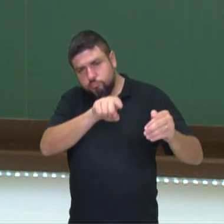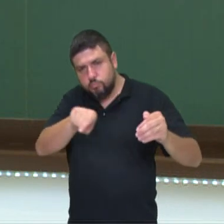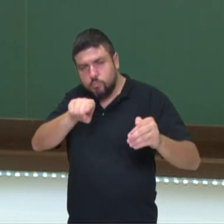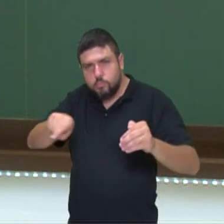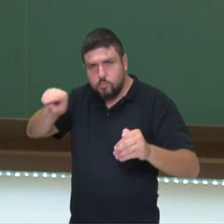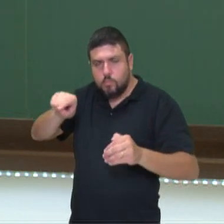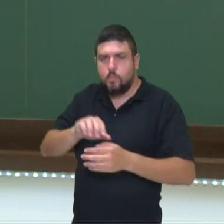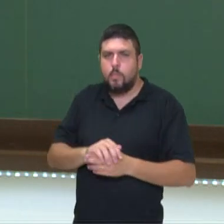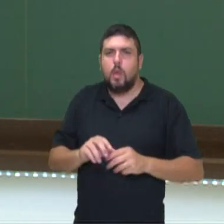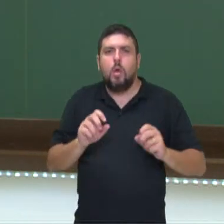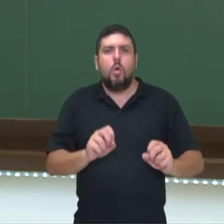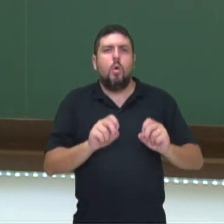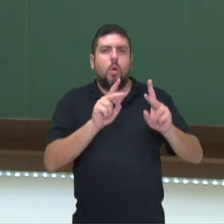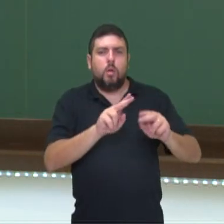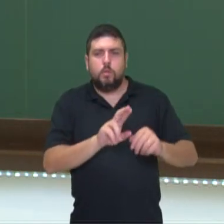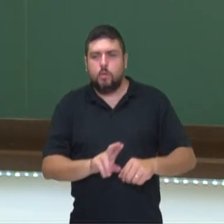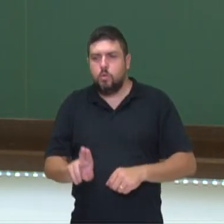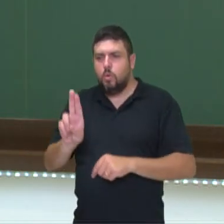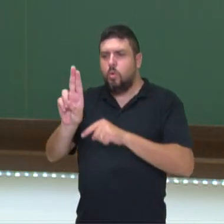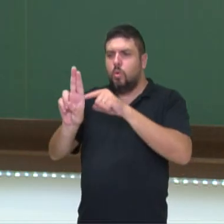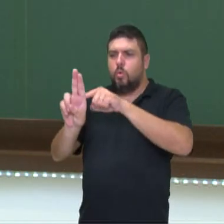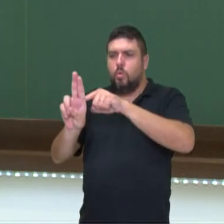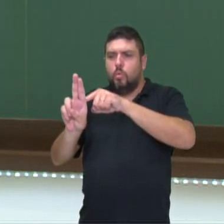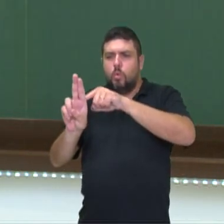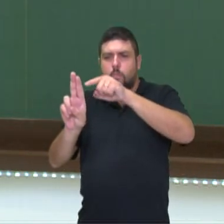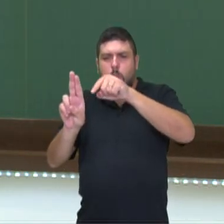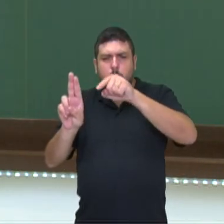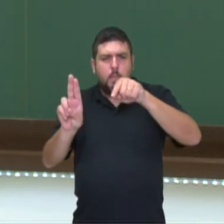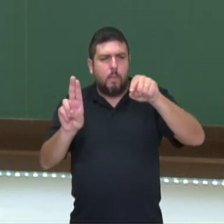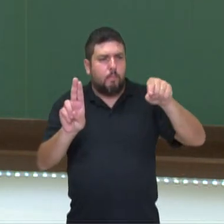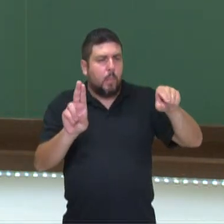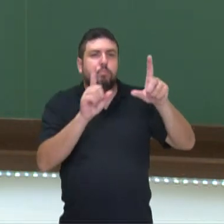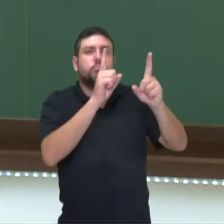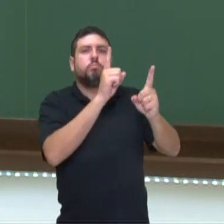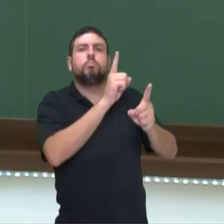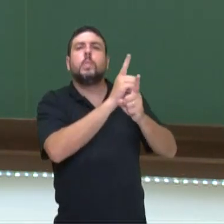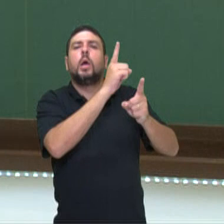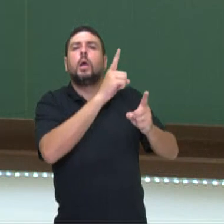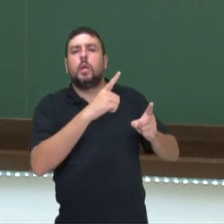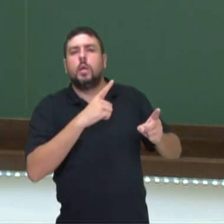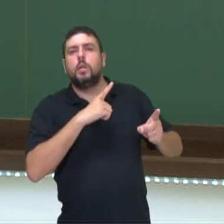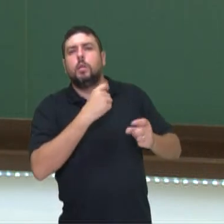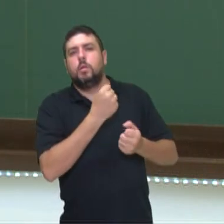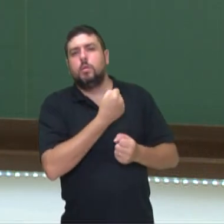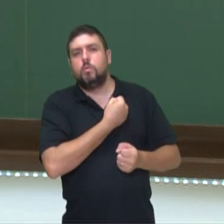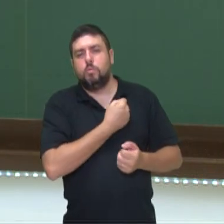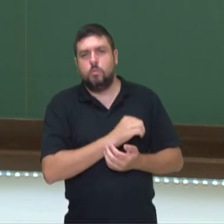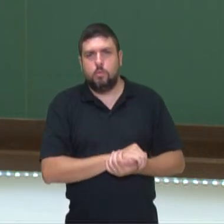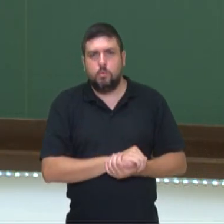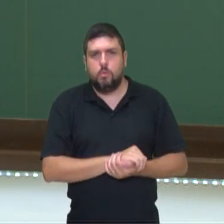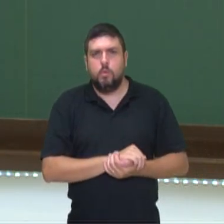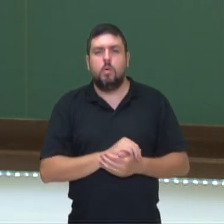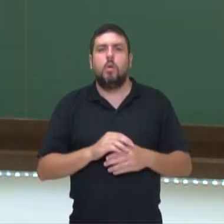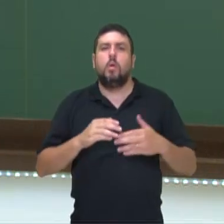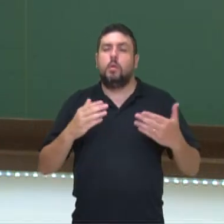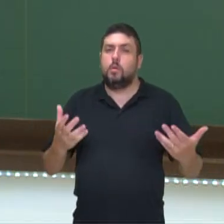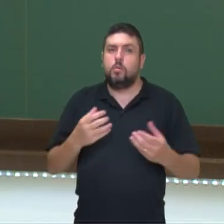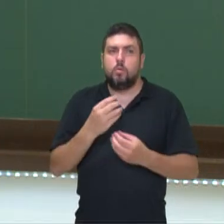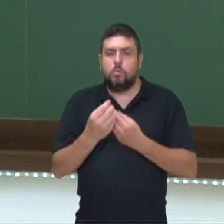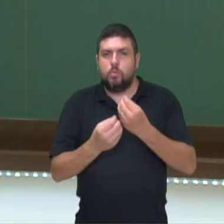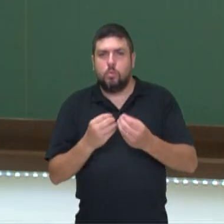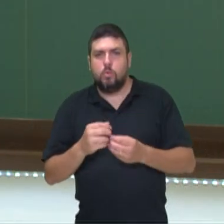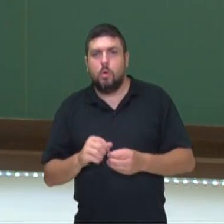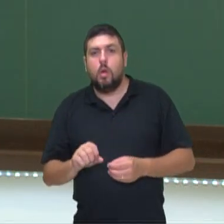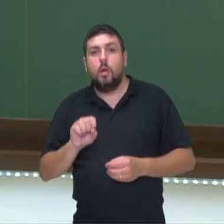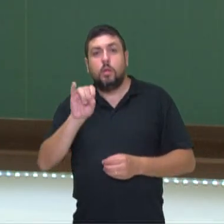da unidade de milhar, que é onde eu tenho o valor para fazer essa comparação, certo? Essa transformação. Então, olha lá. Se eu tiro uma unidade